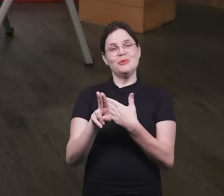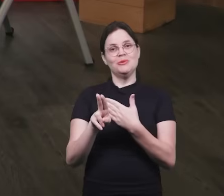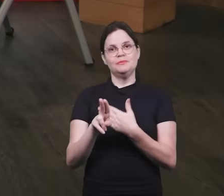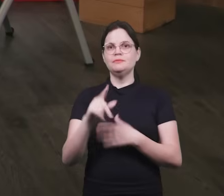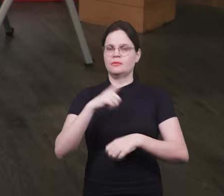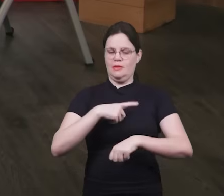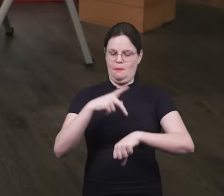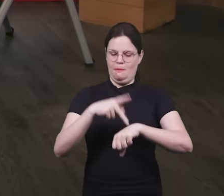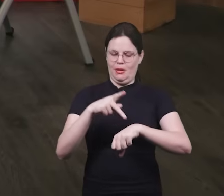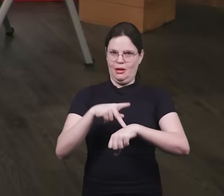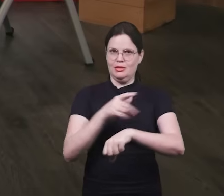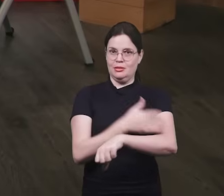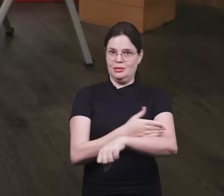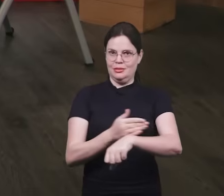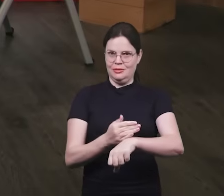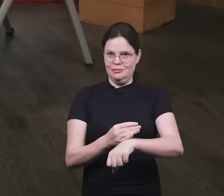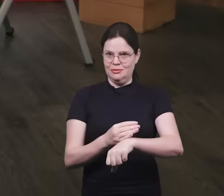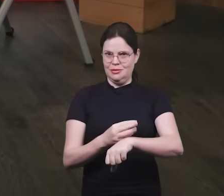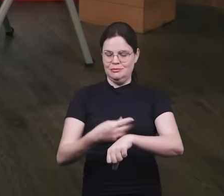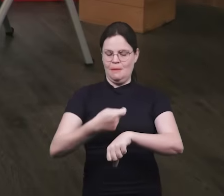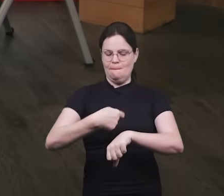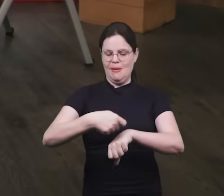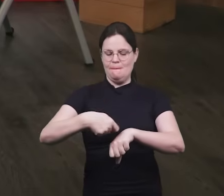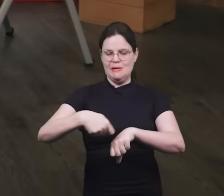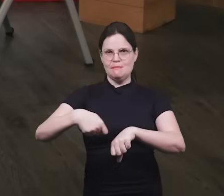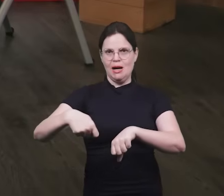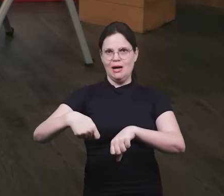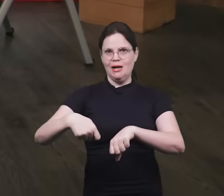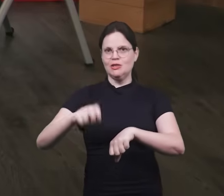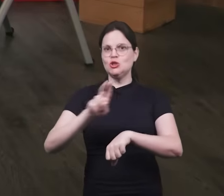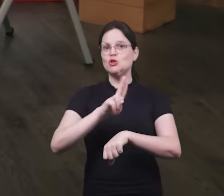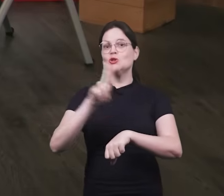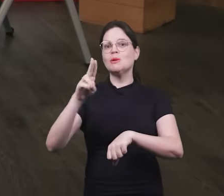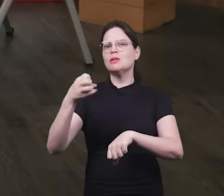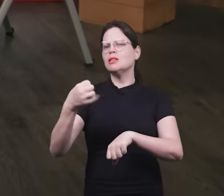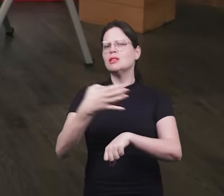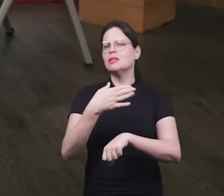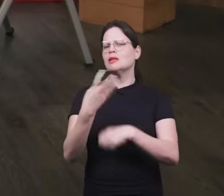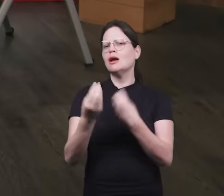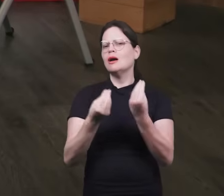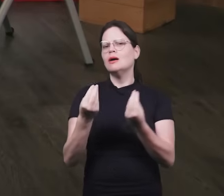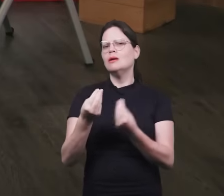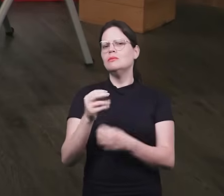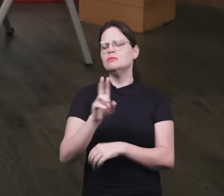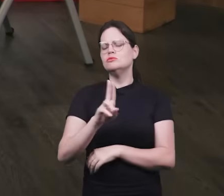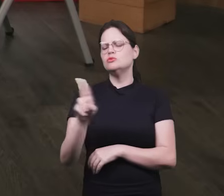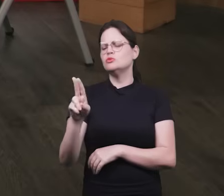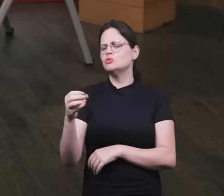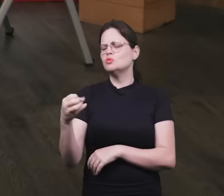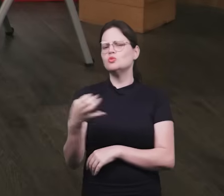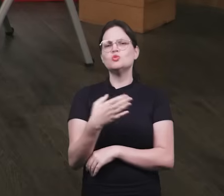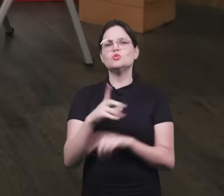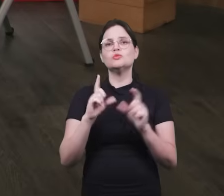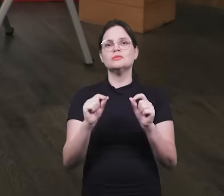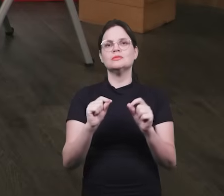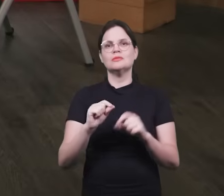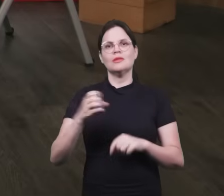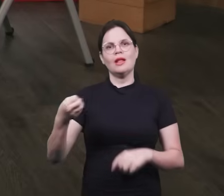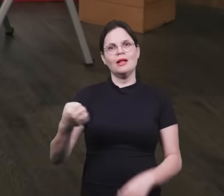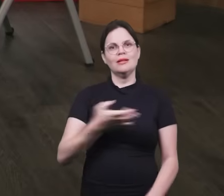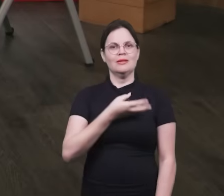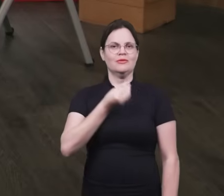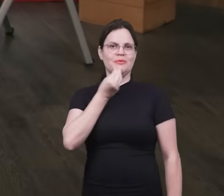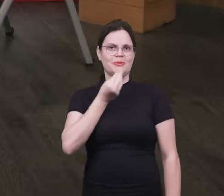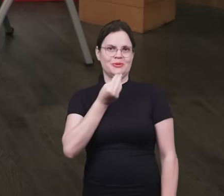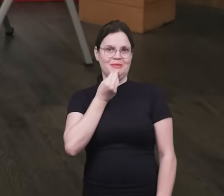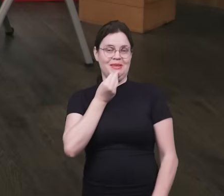Jerônimo colocou muito bem, com um novo nome. Quando nós falamos de um novo nome, nós falamos de uma nova